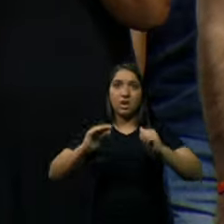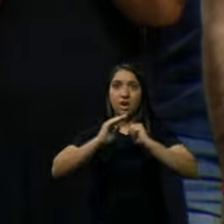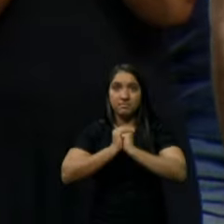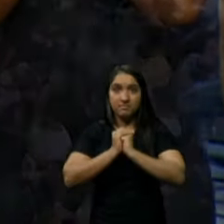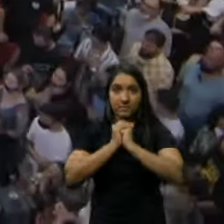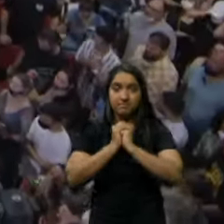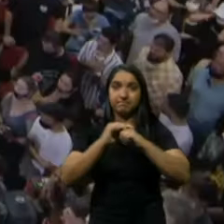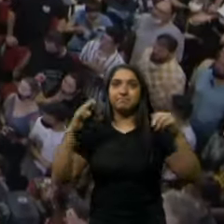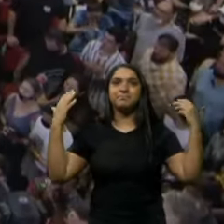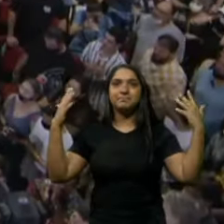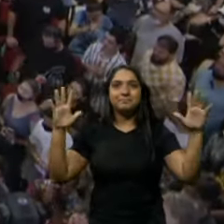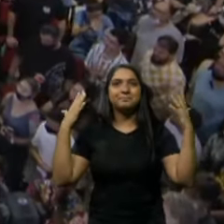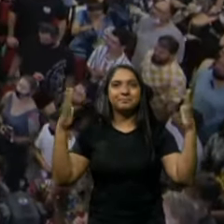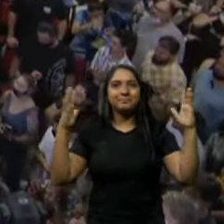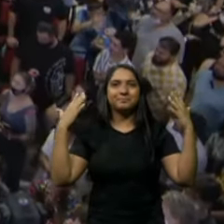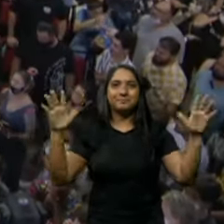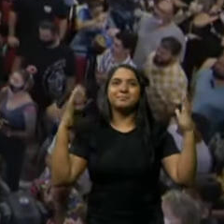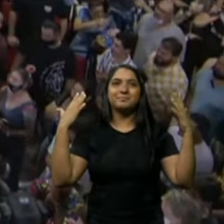e